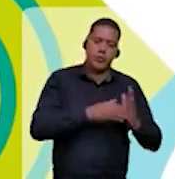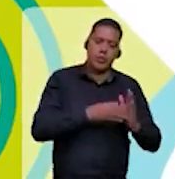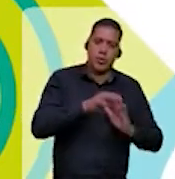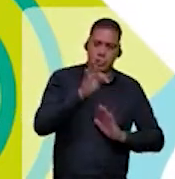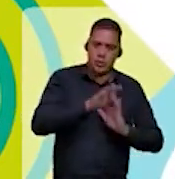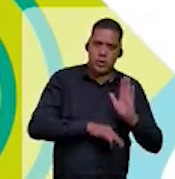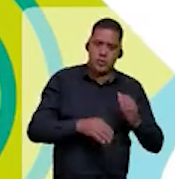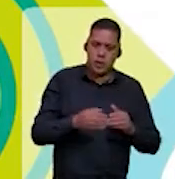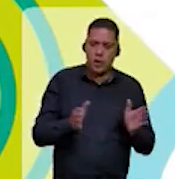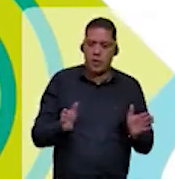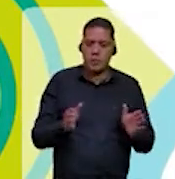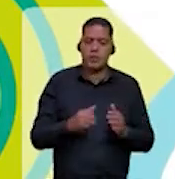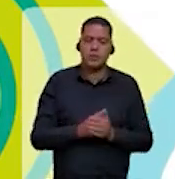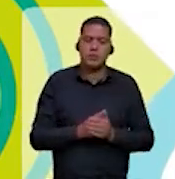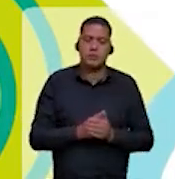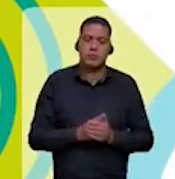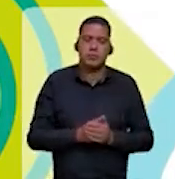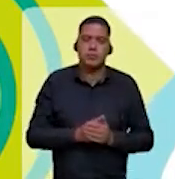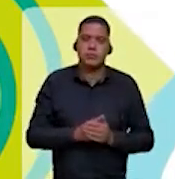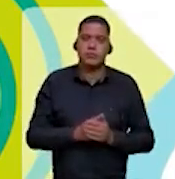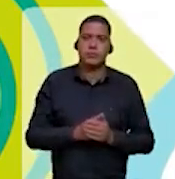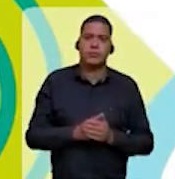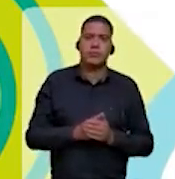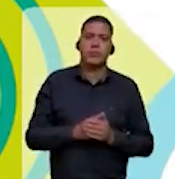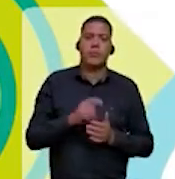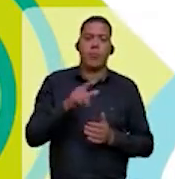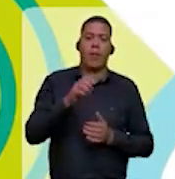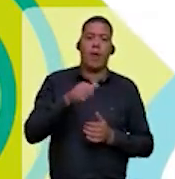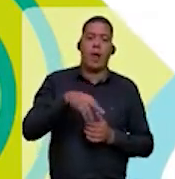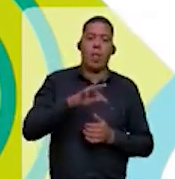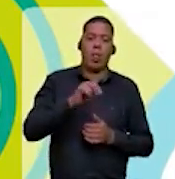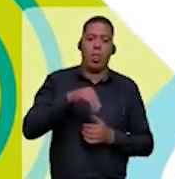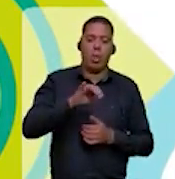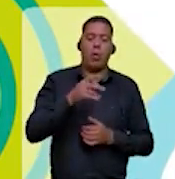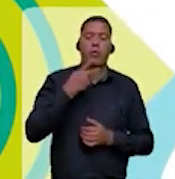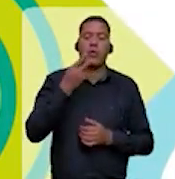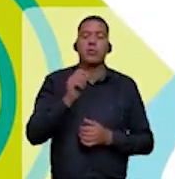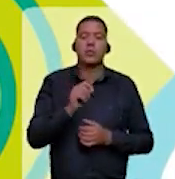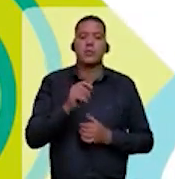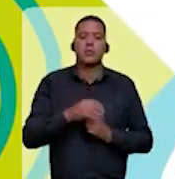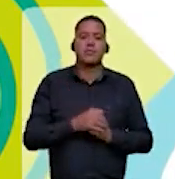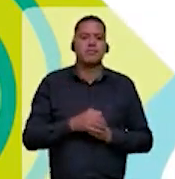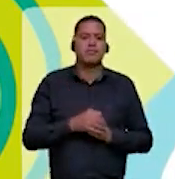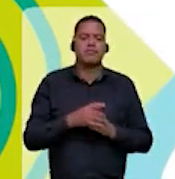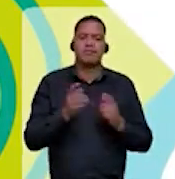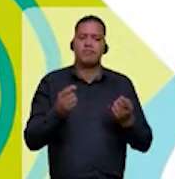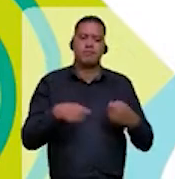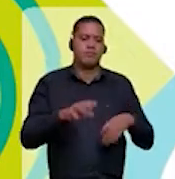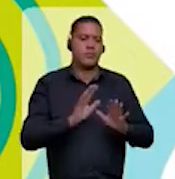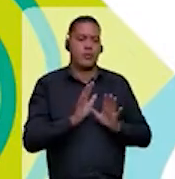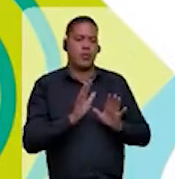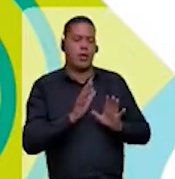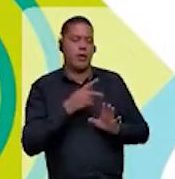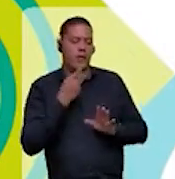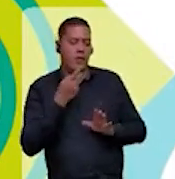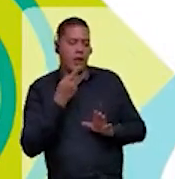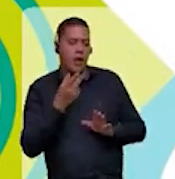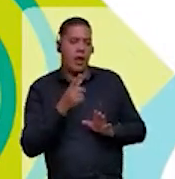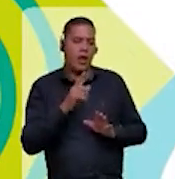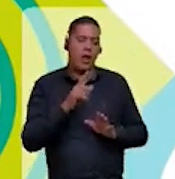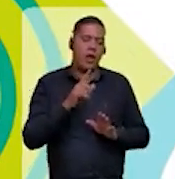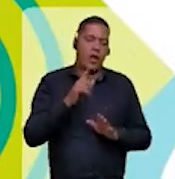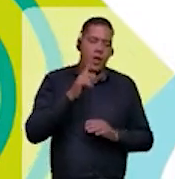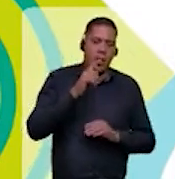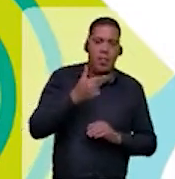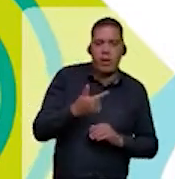que abre o nosso Panorama o Antônio Carlos sequim diz o seguinte não cabe assim falar de língua